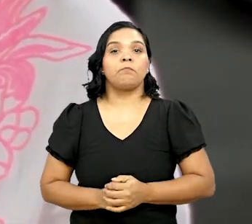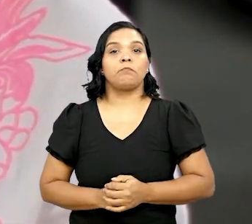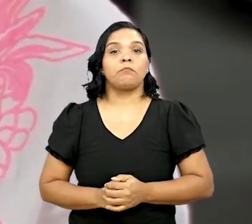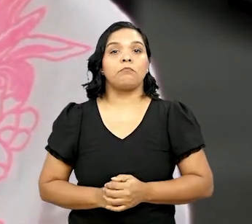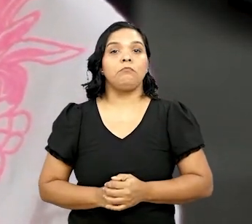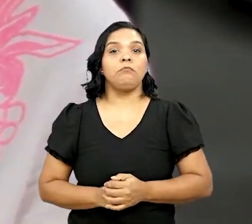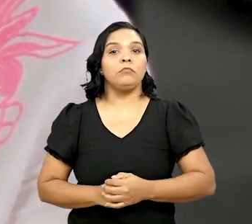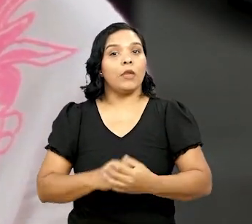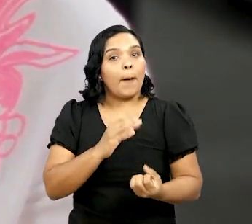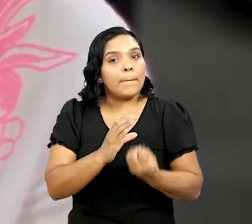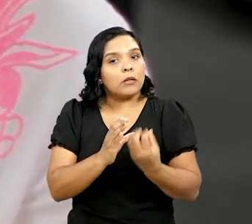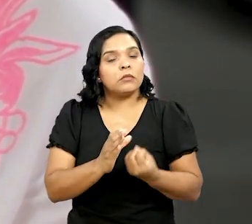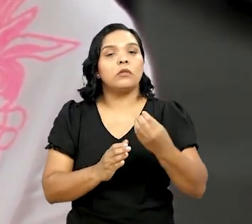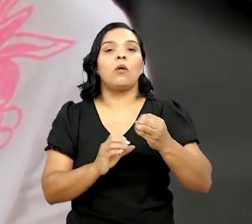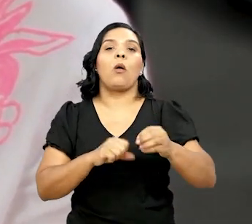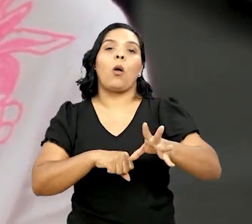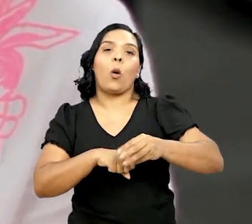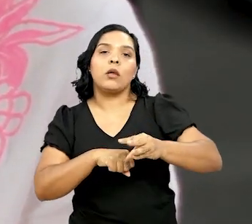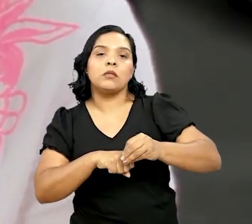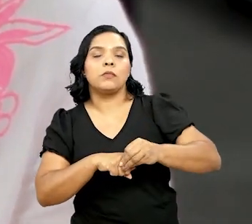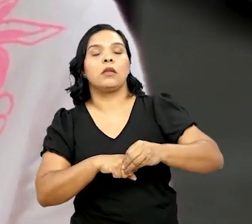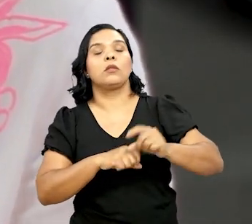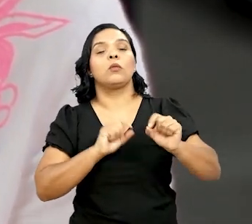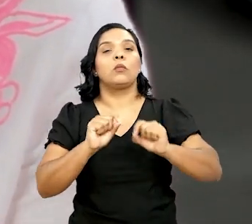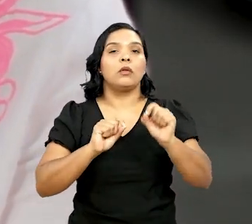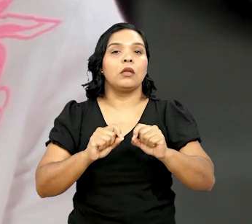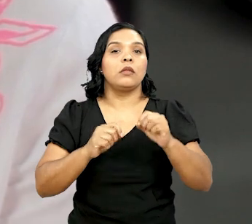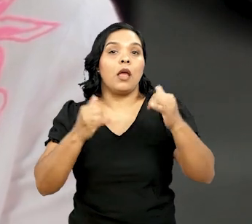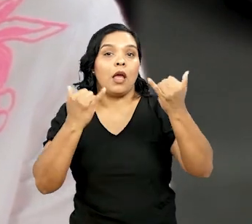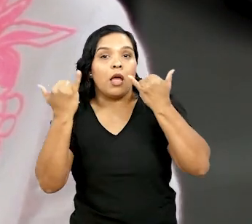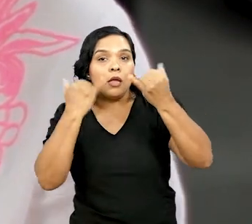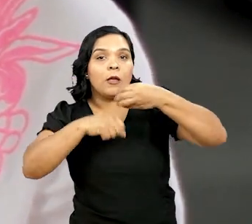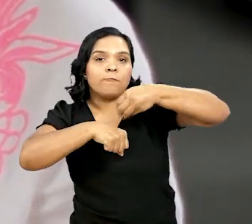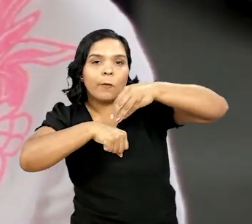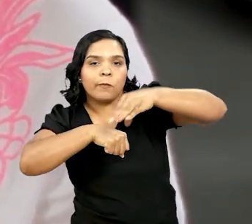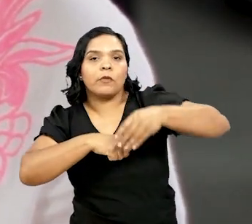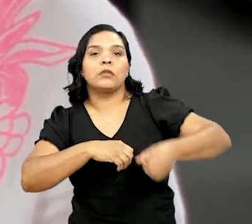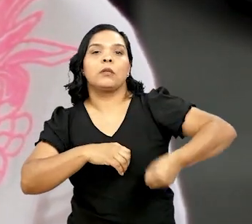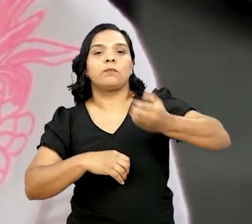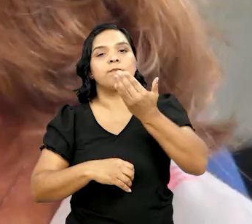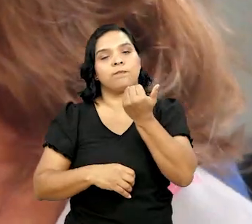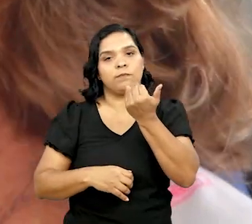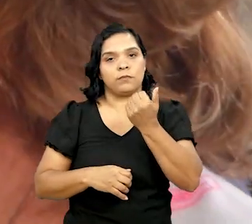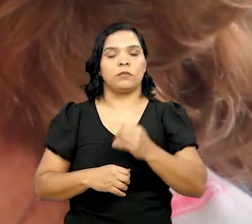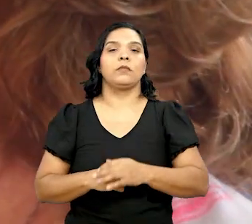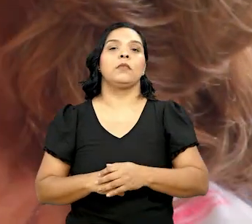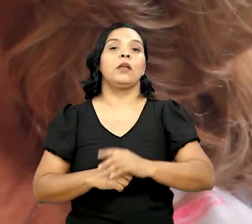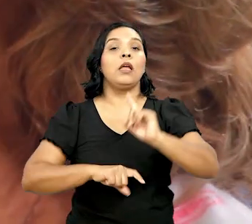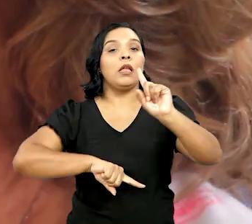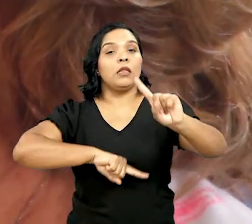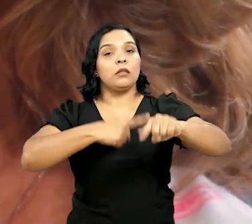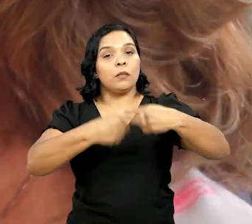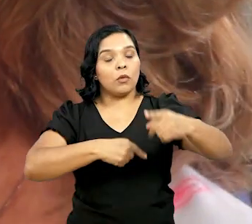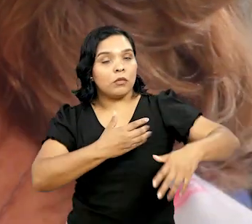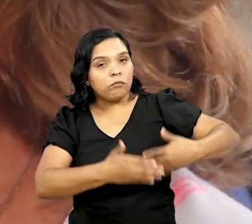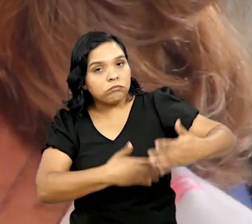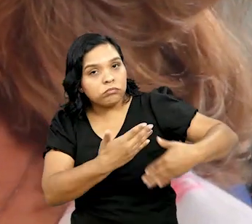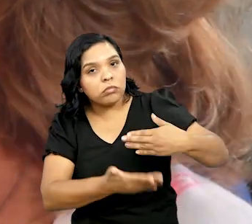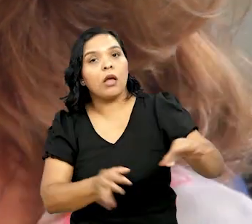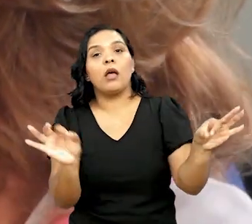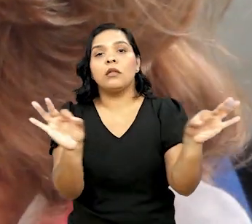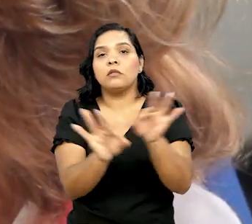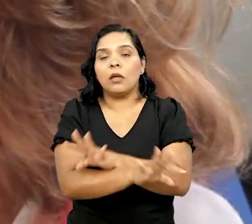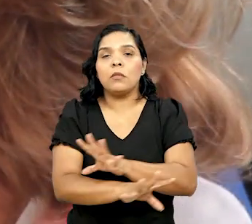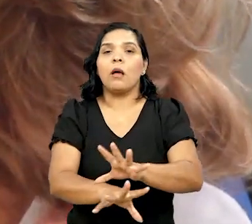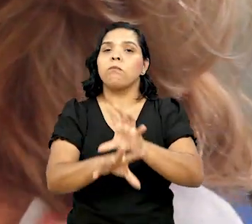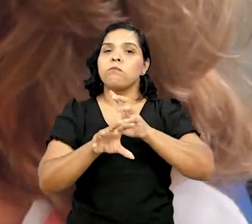gente está produzindo conhecimento, no caso, informações sobre o custo da cesta básica. No decorrer do processo, a gente